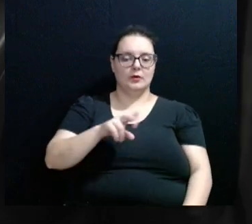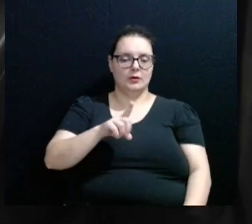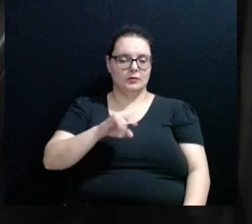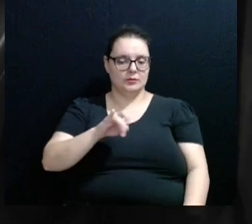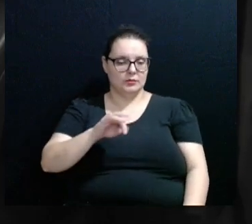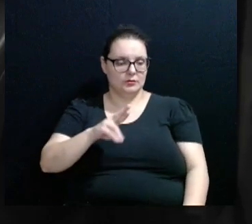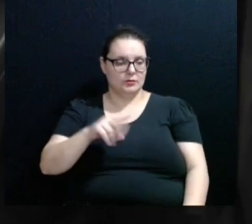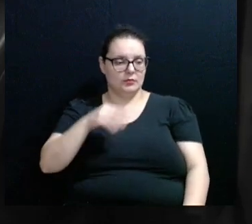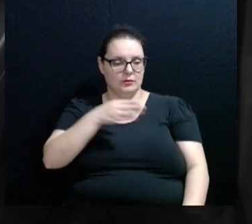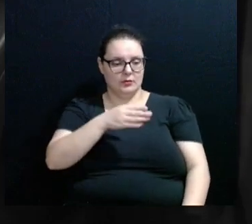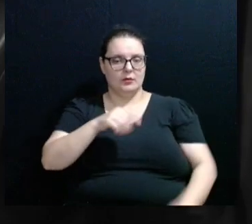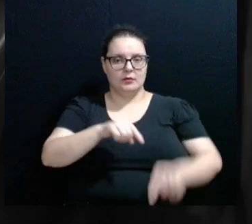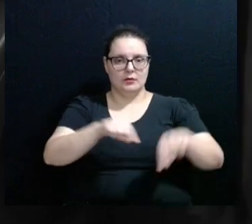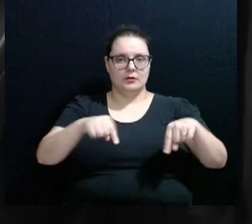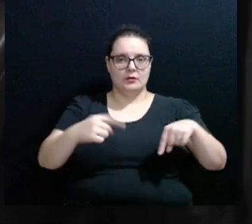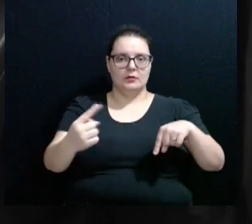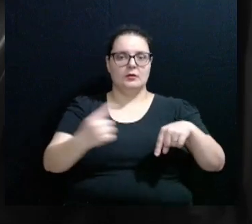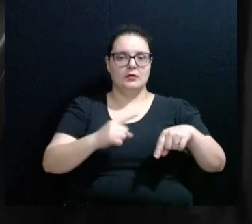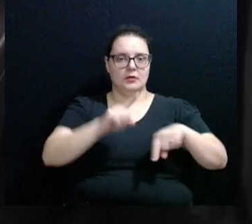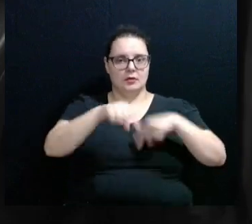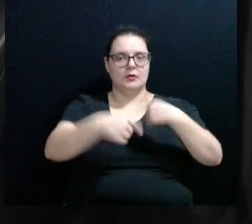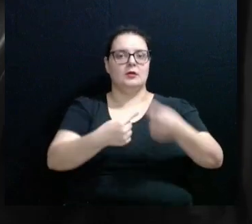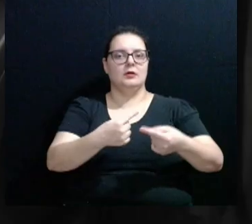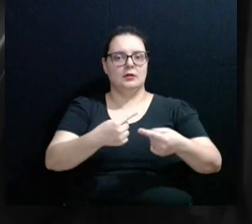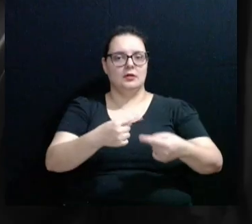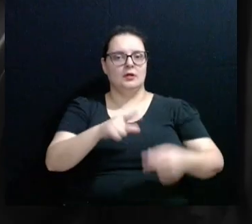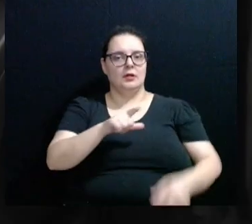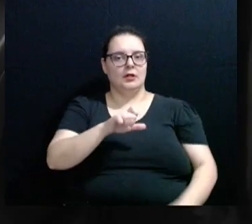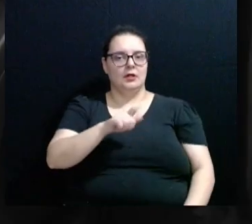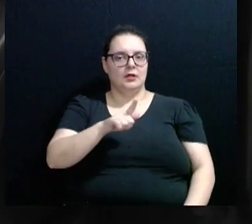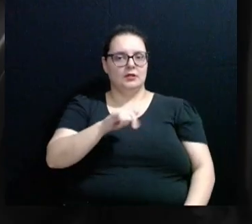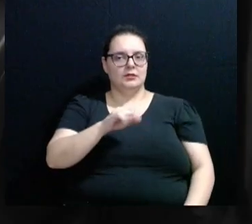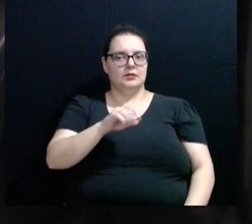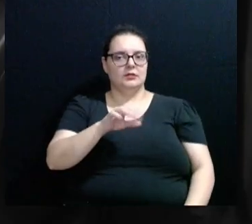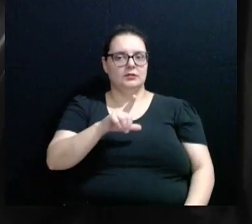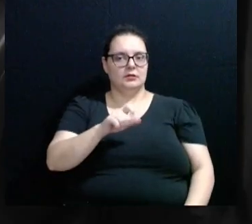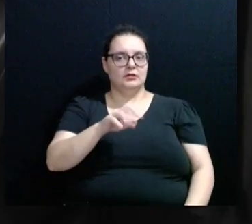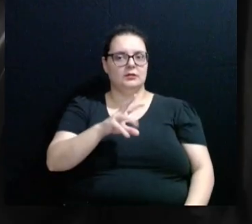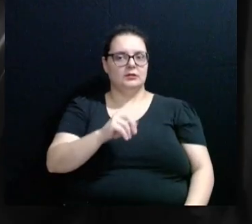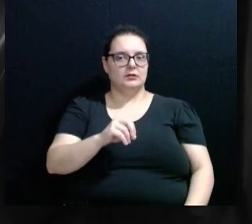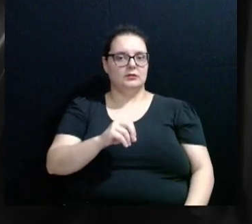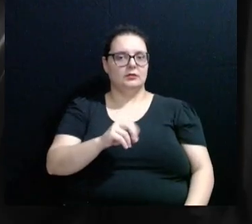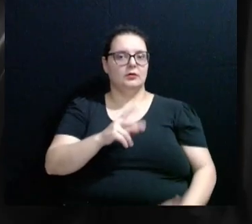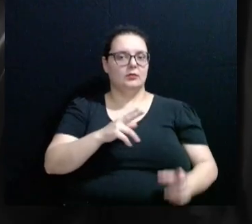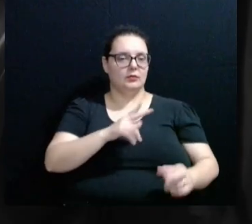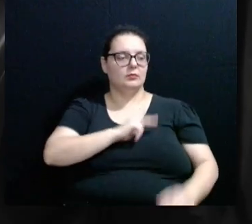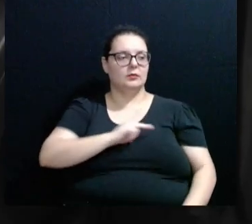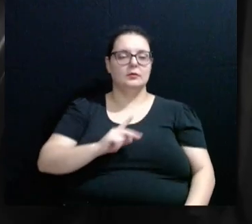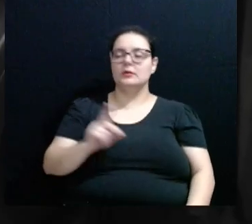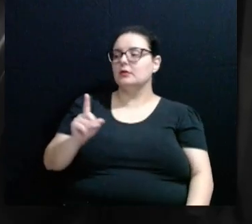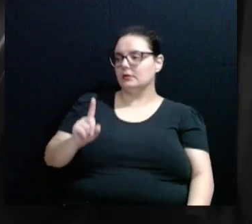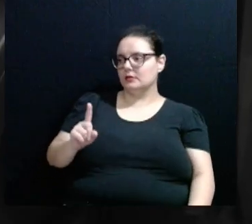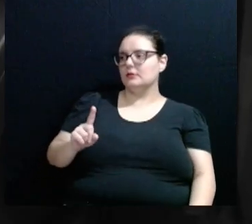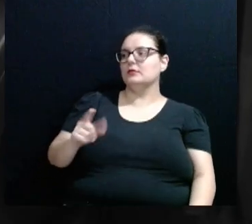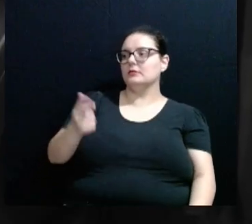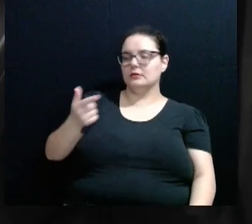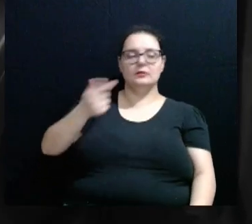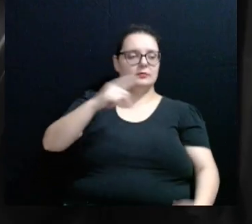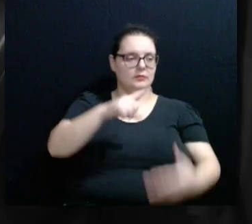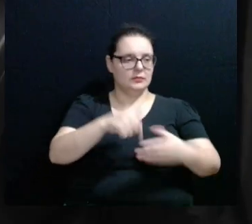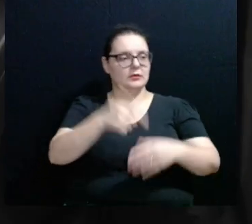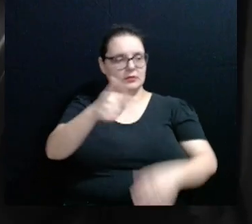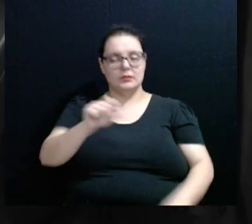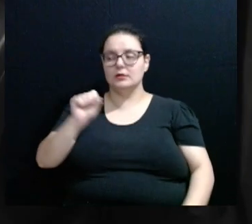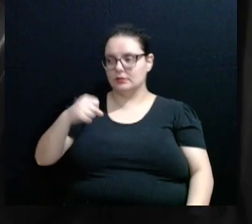gabinete, já era na próxima legislatura, ou ainda era como presidente? Não, era na outra, próxima, porque isso. Você foi reeleito. Isso, fui. E